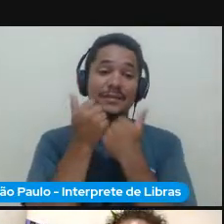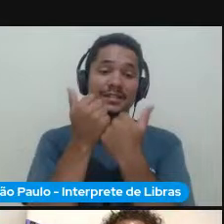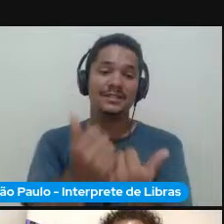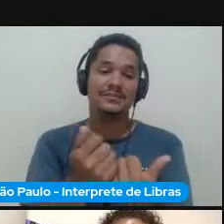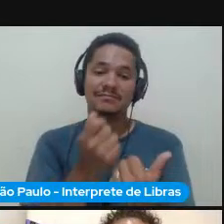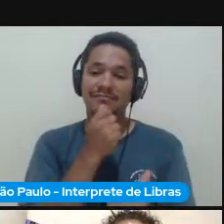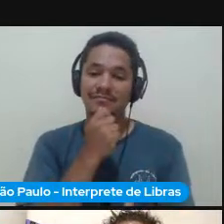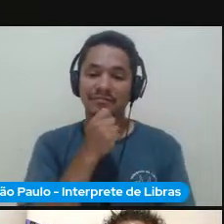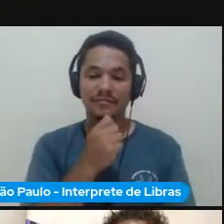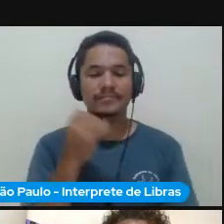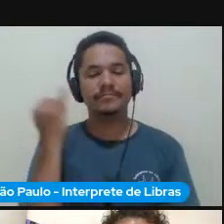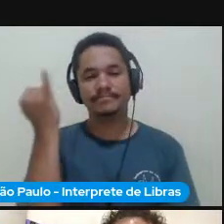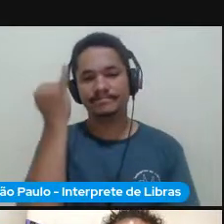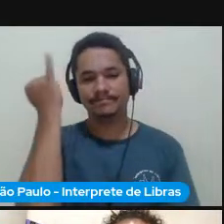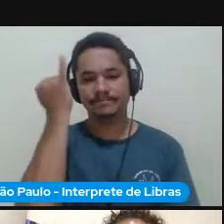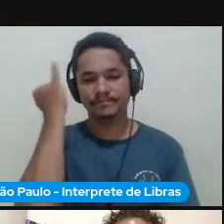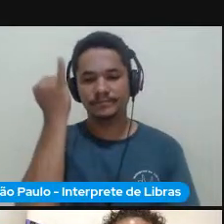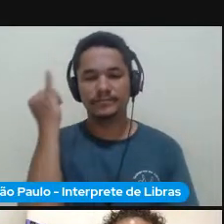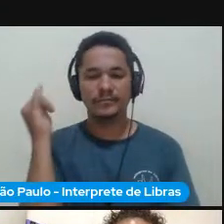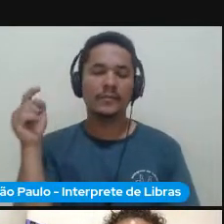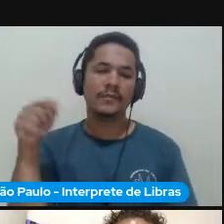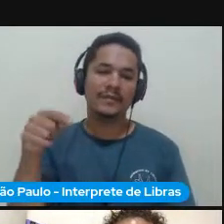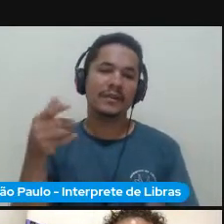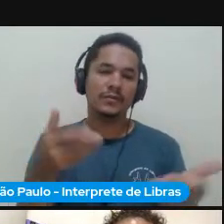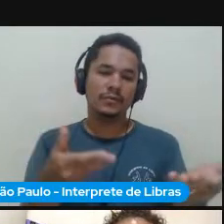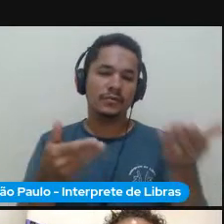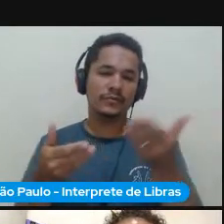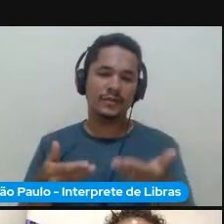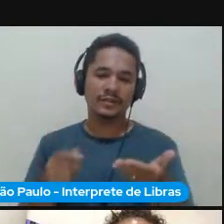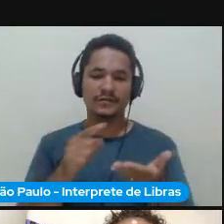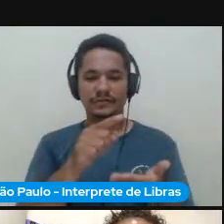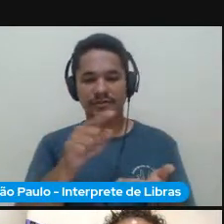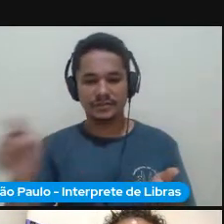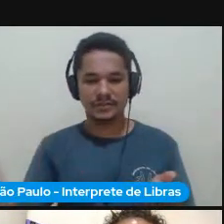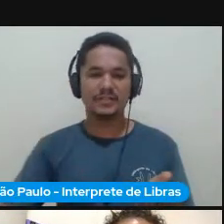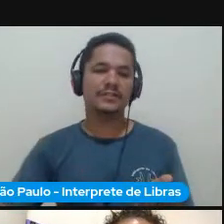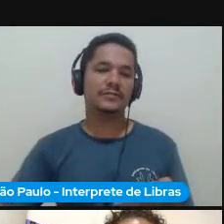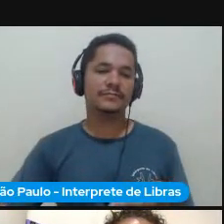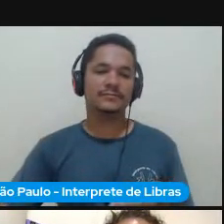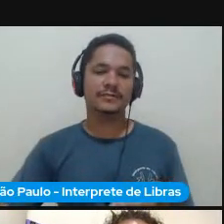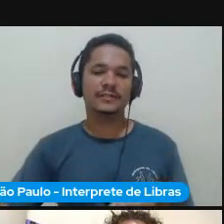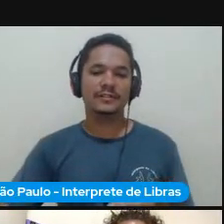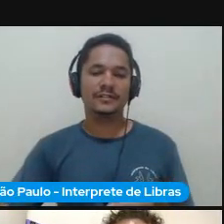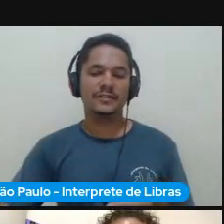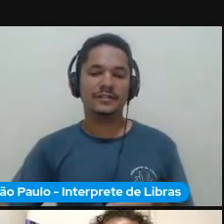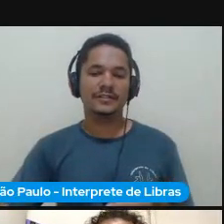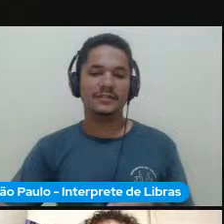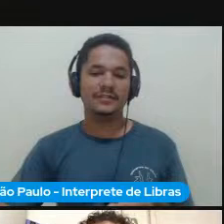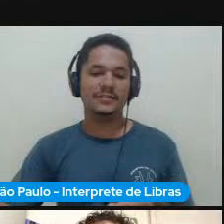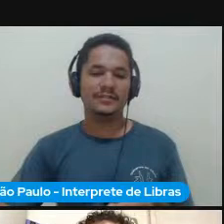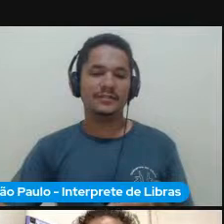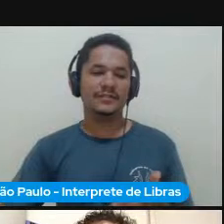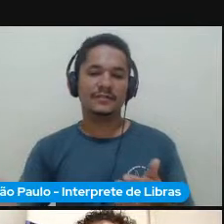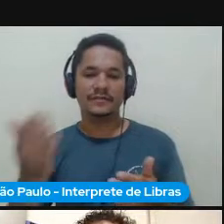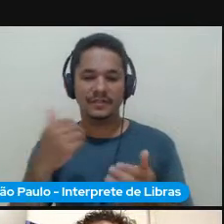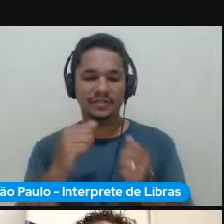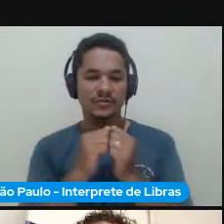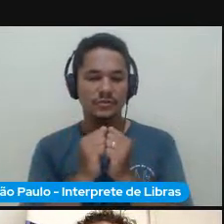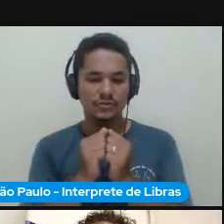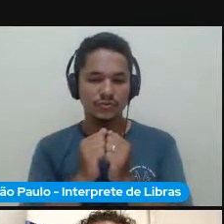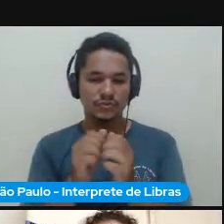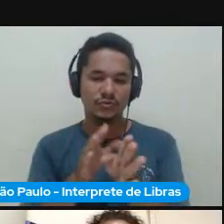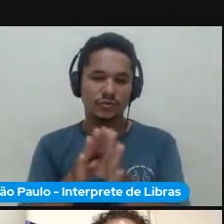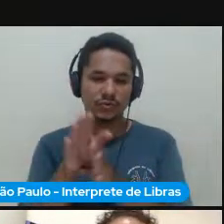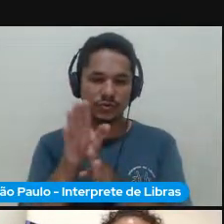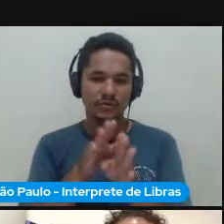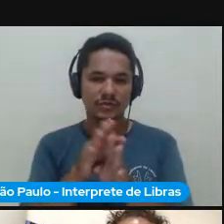né? Então, eu estou aqui para convidar vocês a fazerem parte do conselho. Para isso, basta